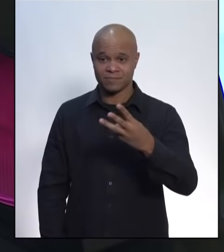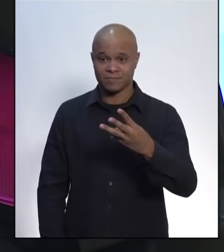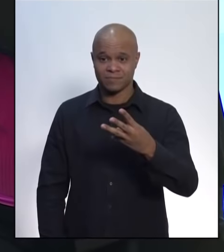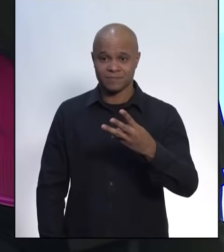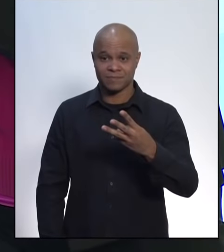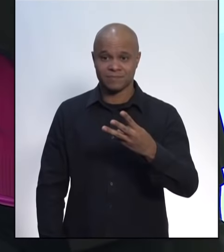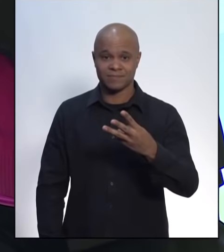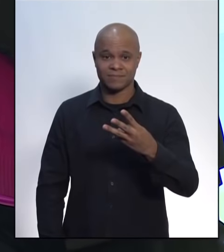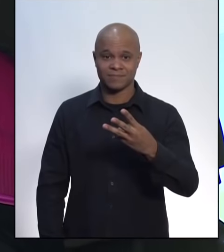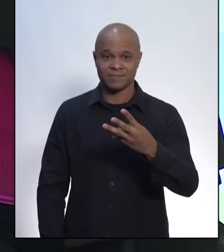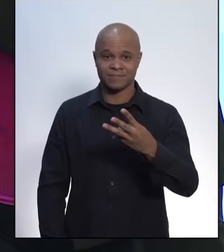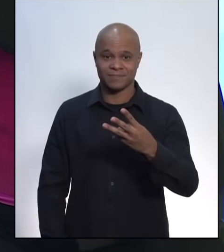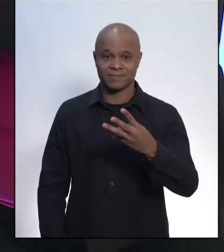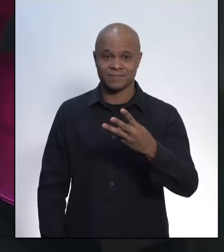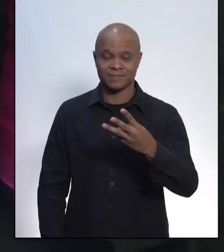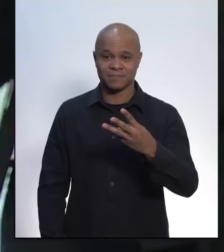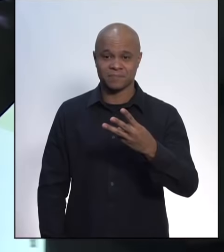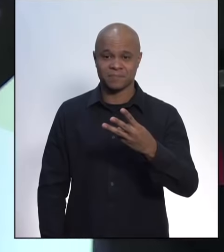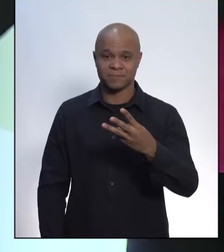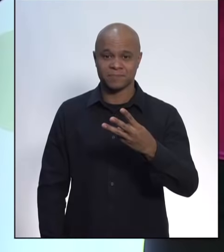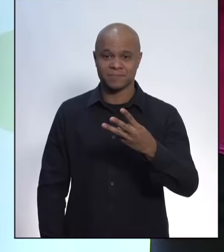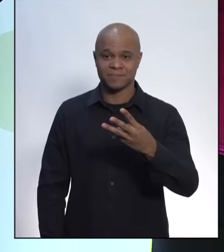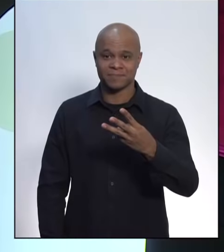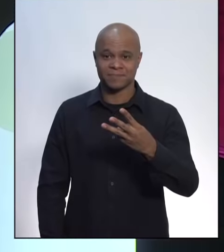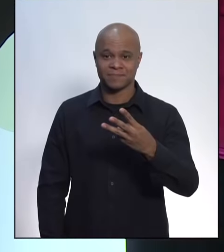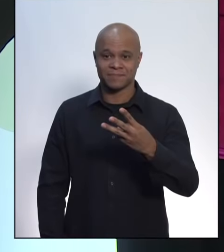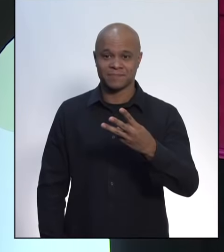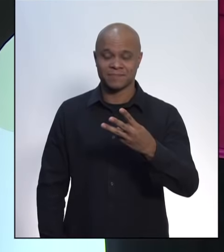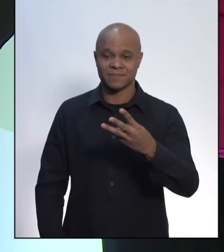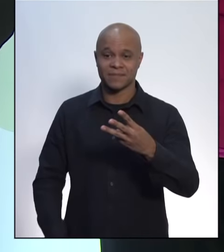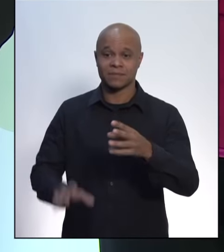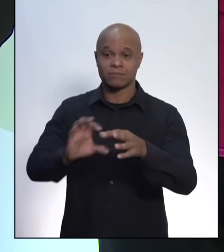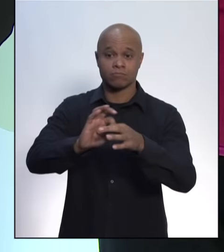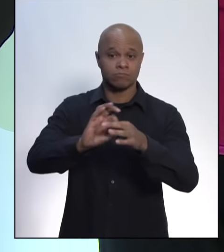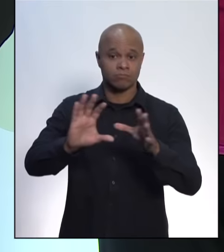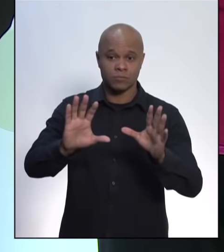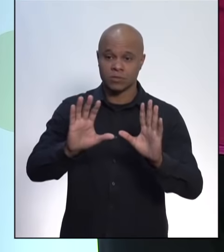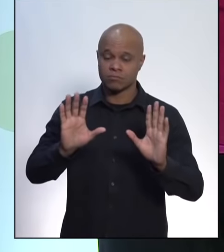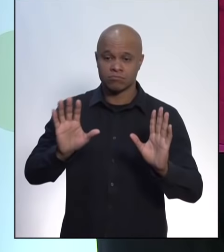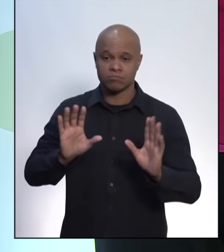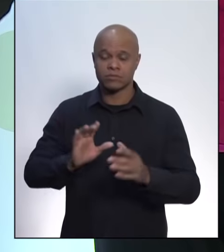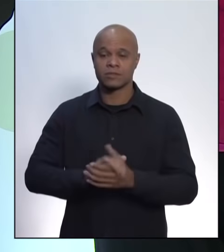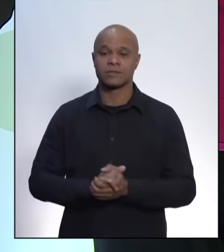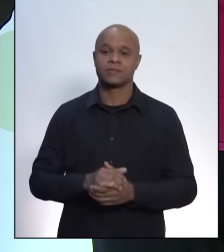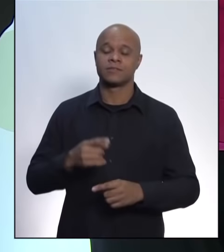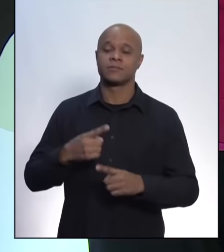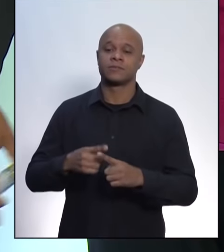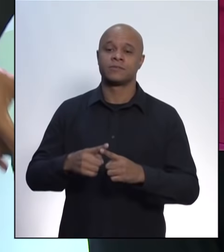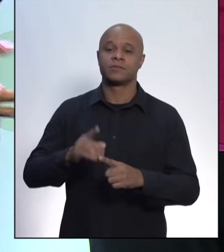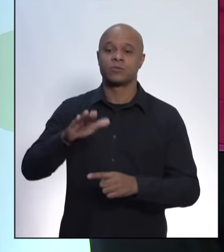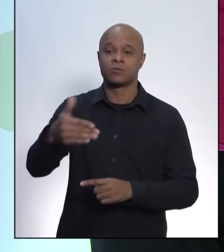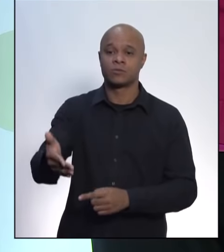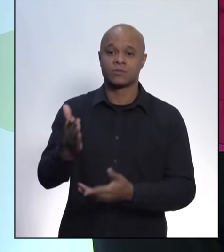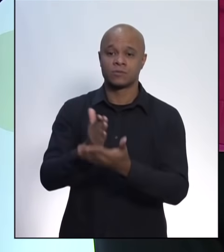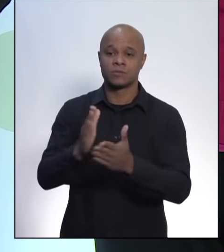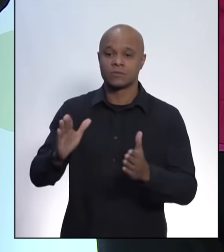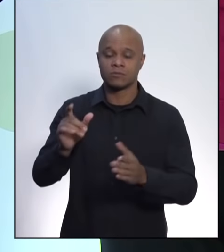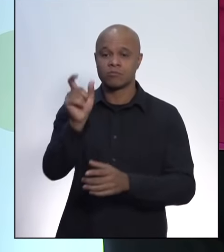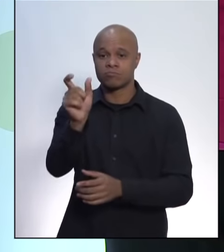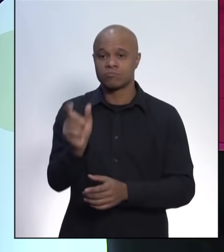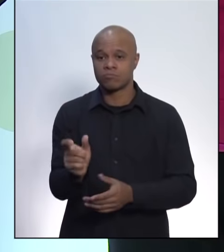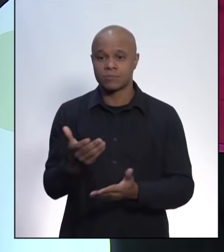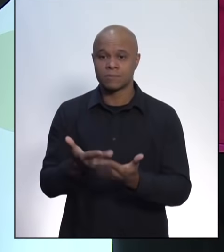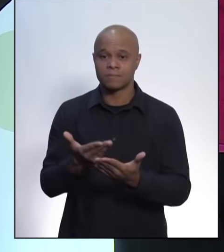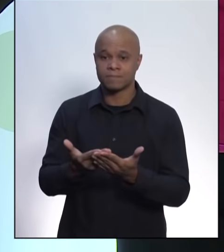terceira e a terceira coluna vocês vão deixar em branco porque quando nós terminarmos essa sequência